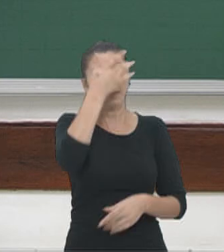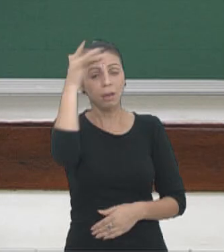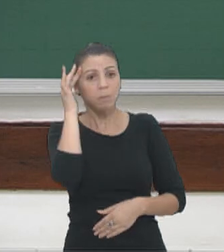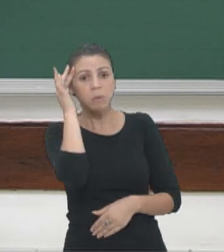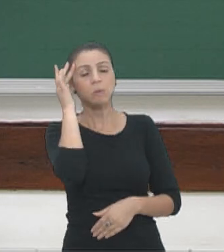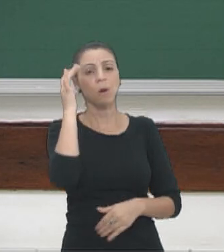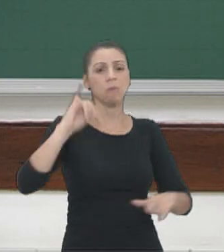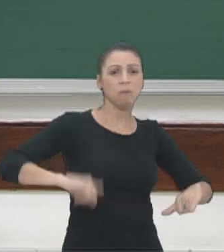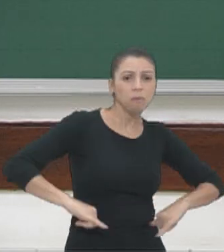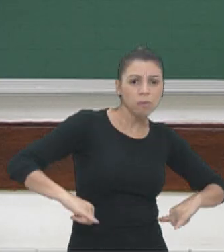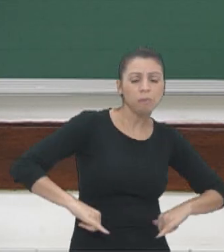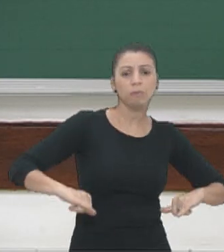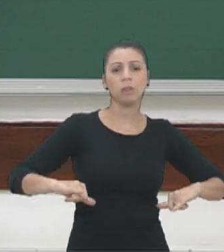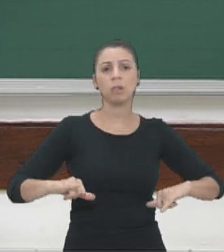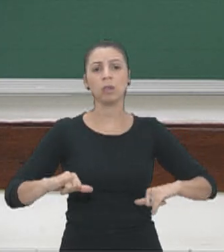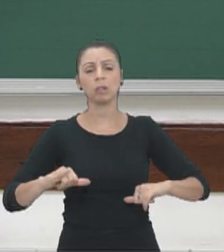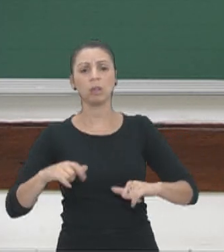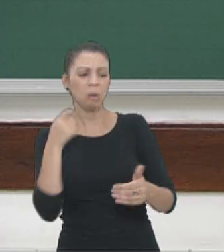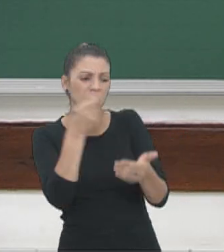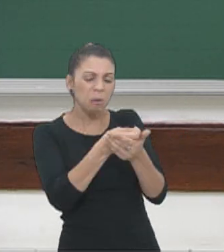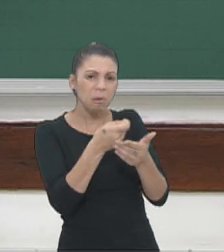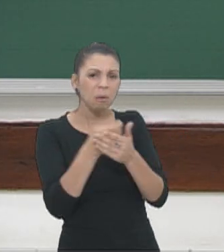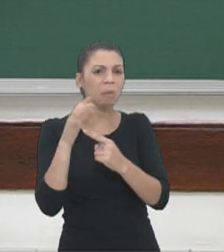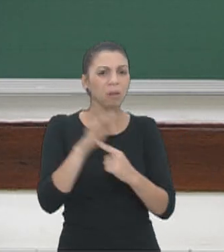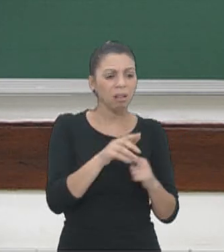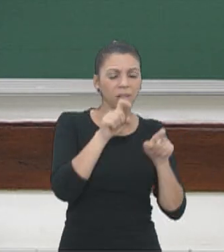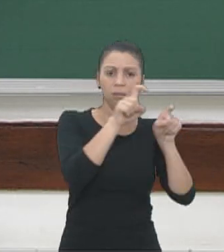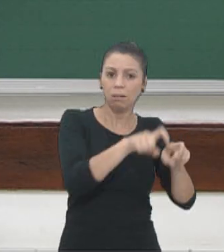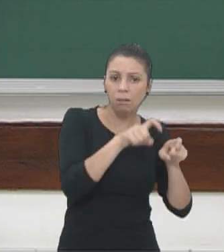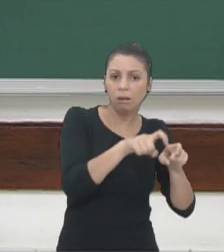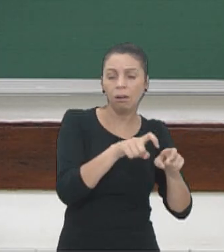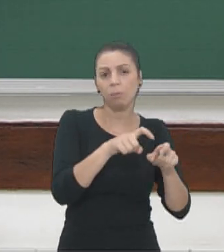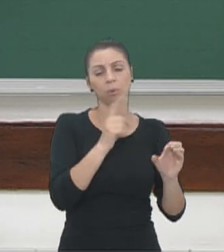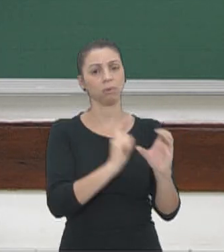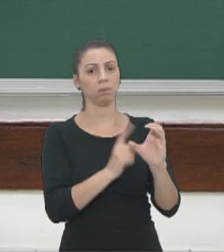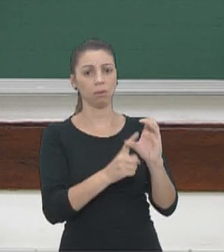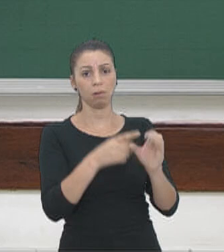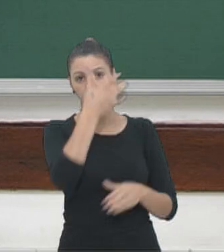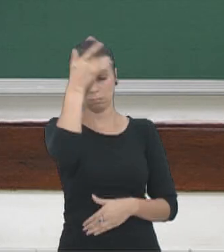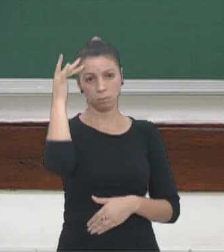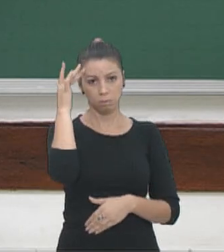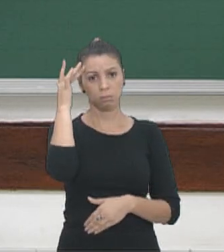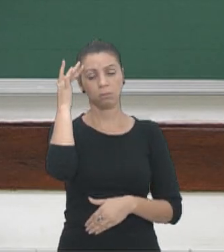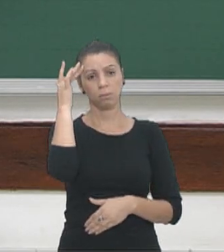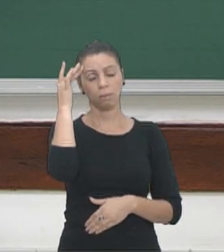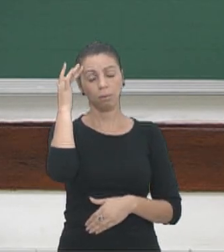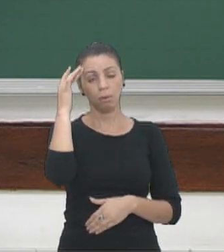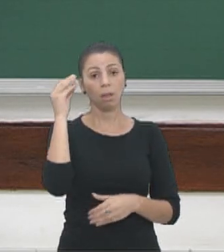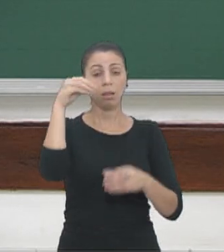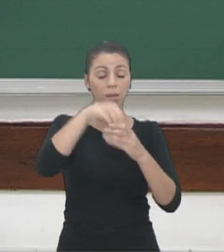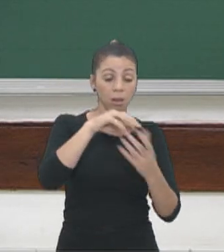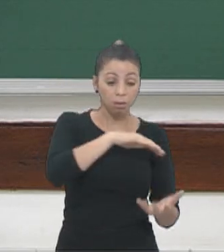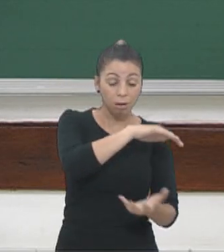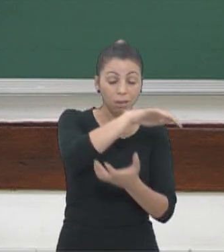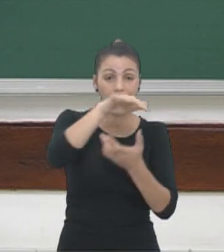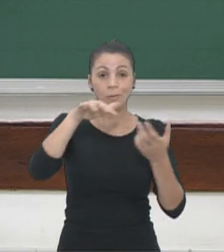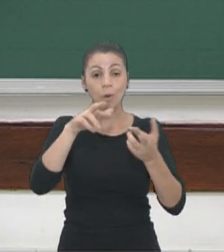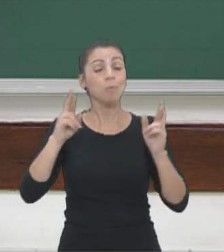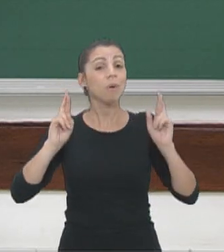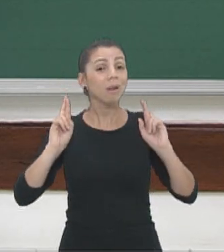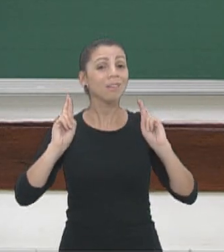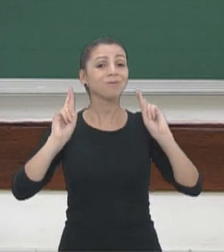sempre foram exploradas por todos, seja no campo, seja na cidade. Então são pessoas que colocam na revolução uma